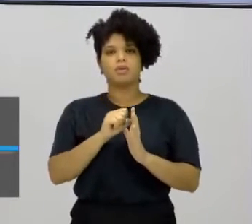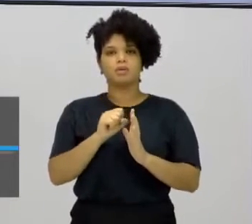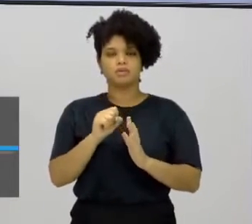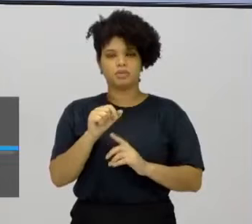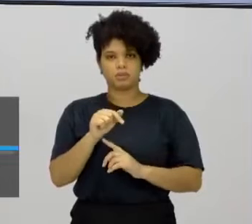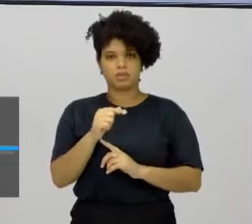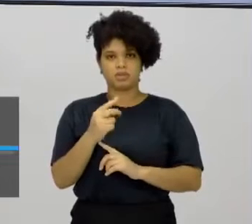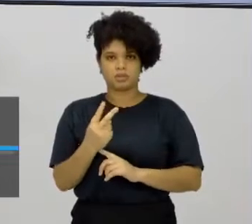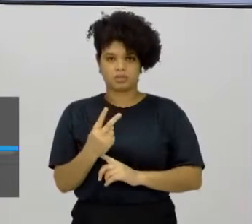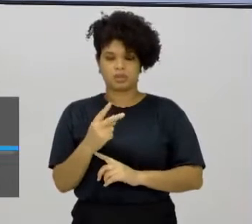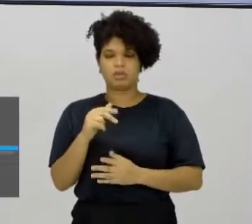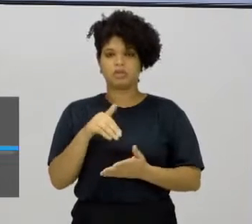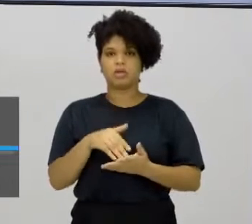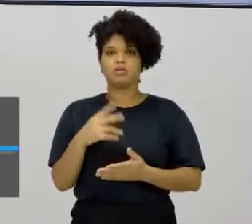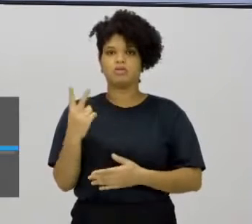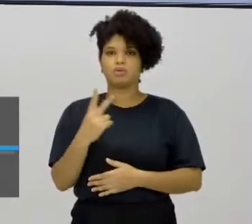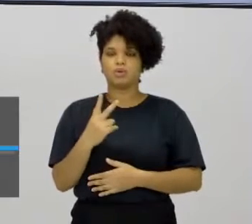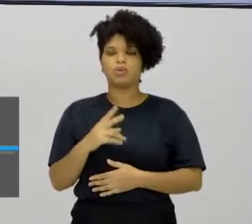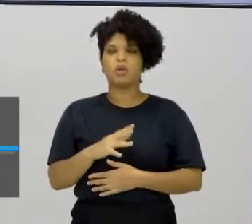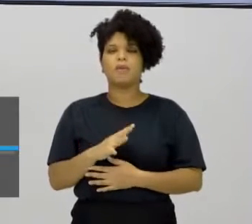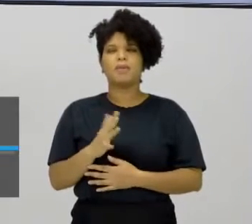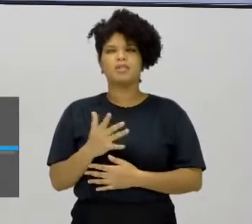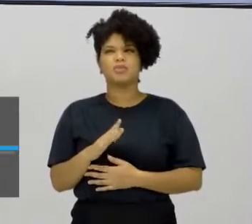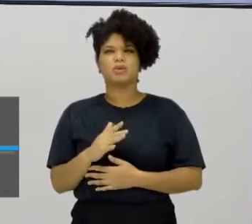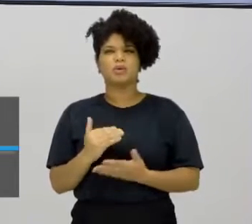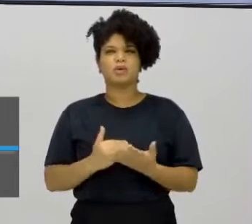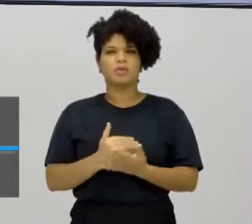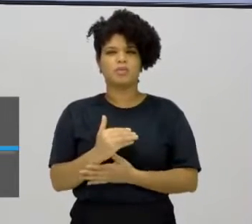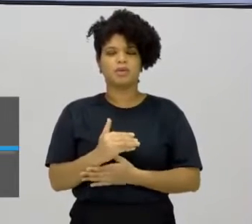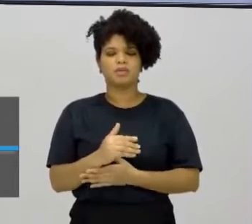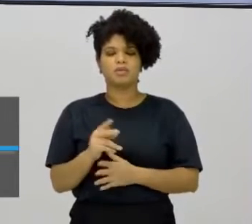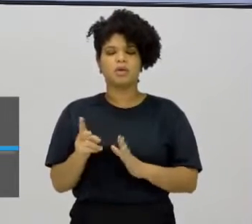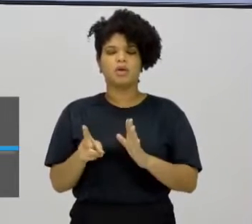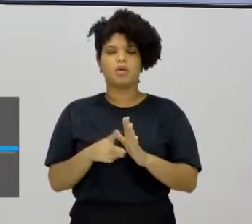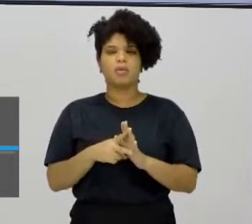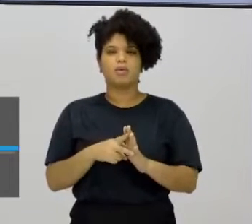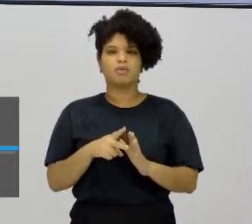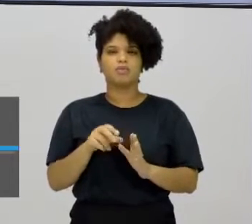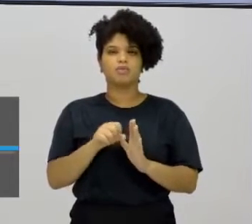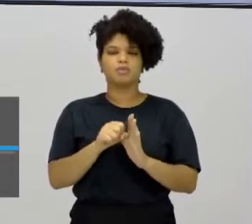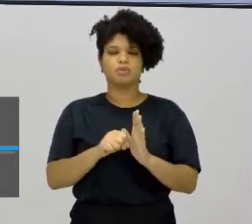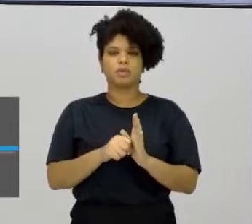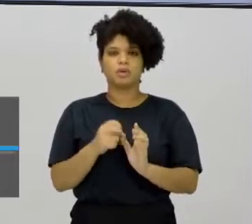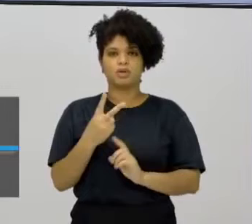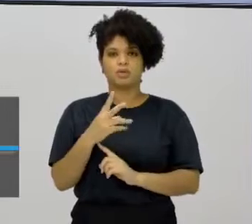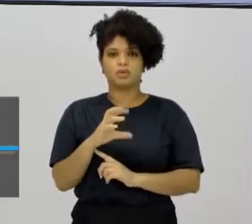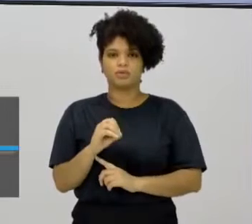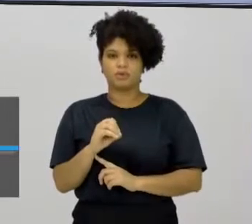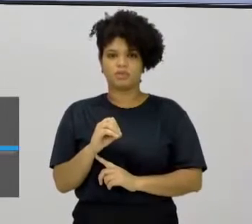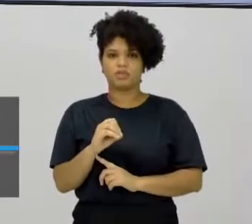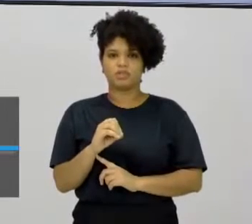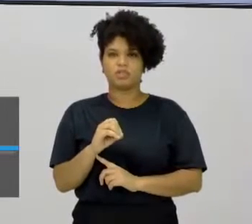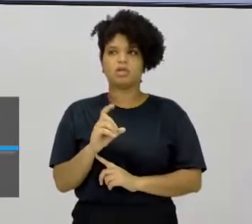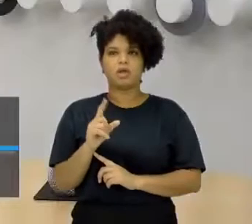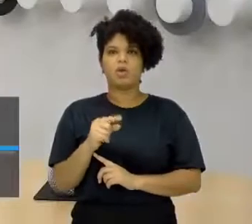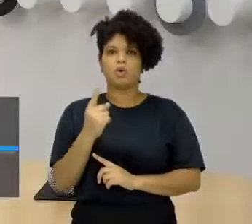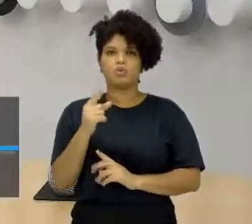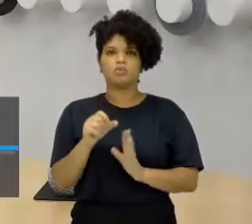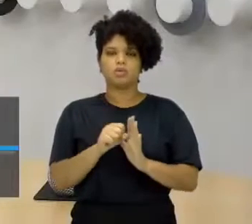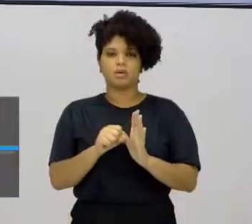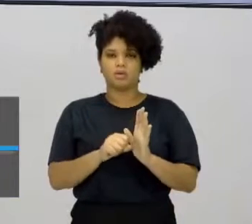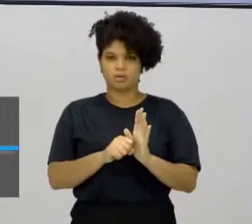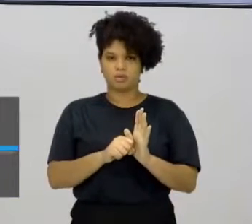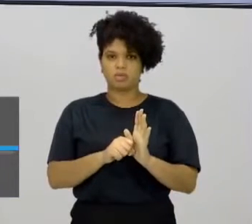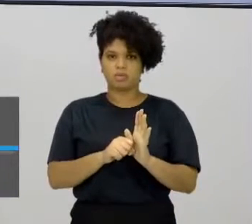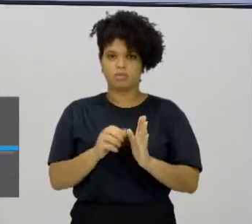para a segunda revolução que foi mais ou menos aí no início do século XX, levou, né, um tempão, um século aí mais ou menos, tal. E aí